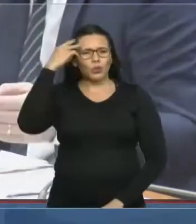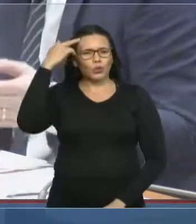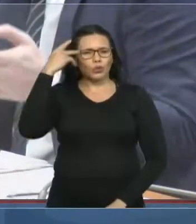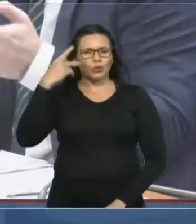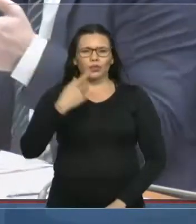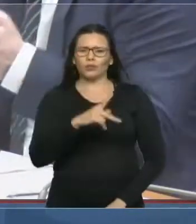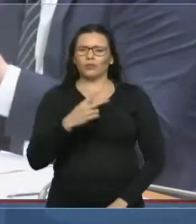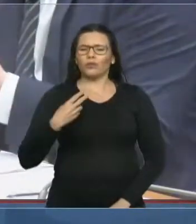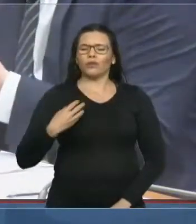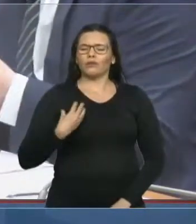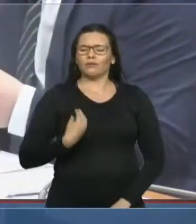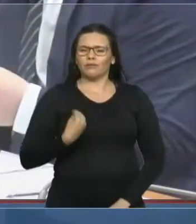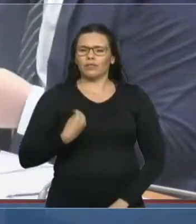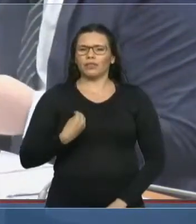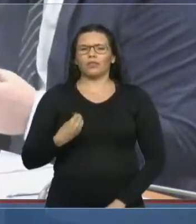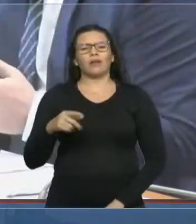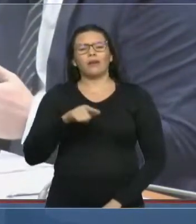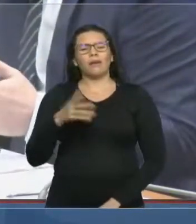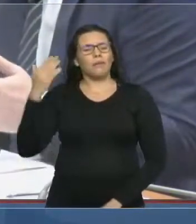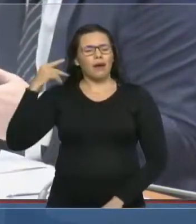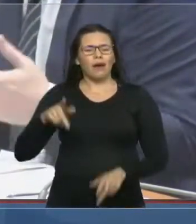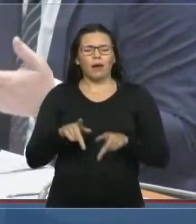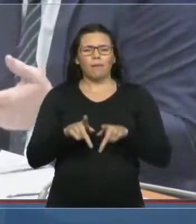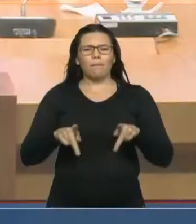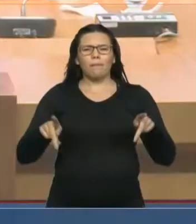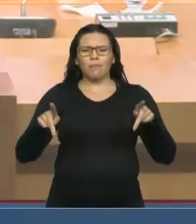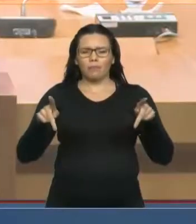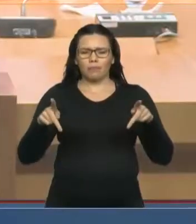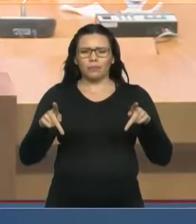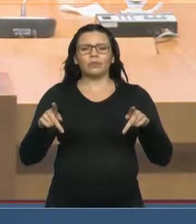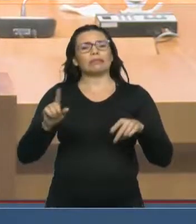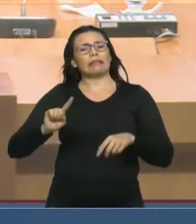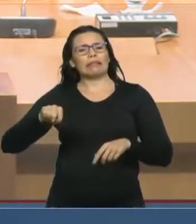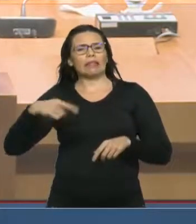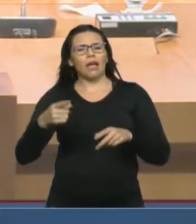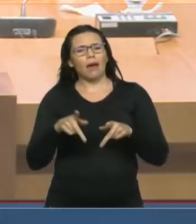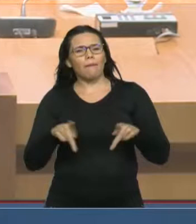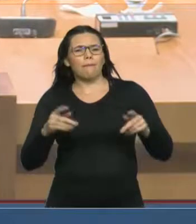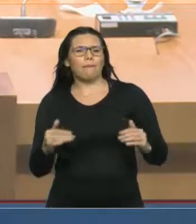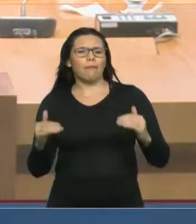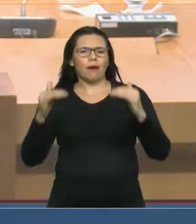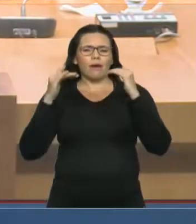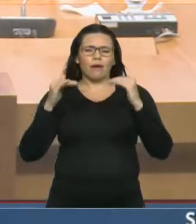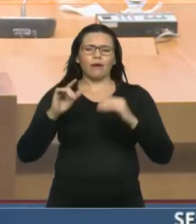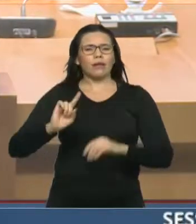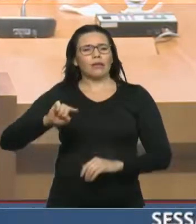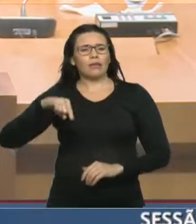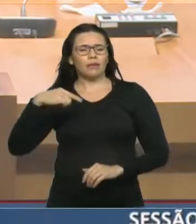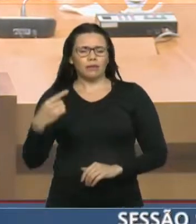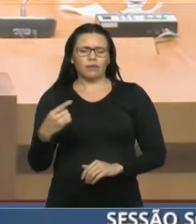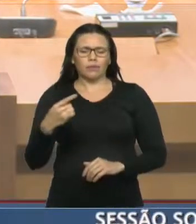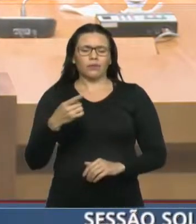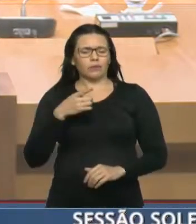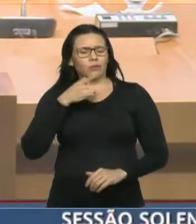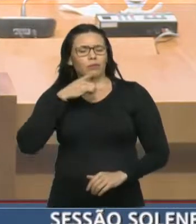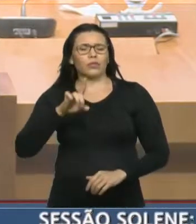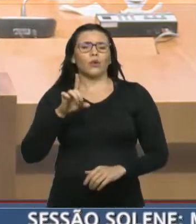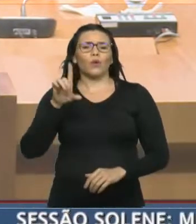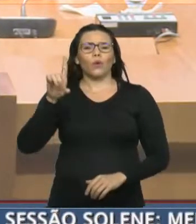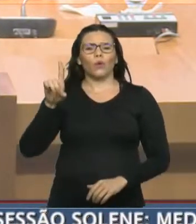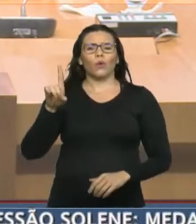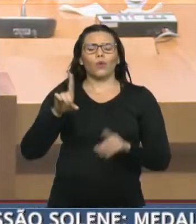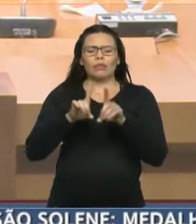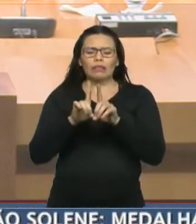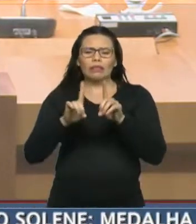promotor, procurador de justiça, depois, pelo quinto, foi nomeado desembargador, e no Tribunal de Justiça também